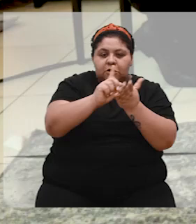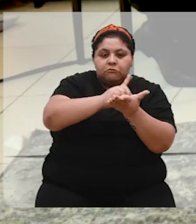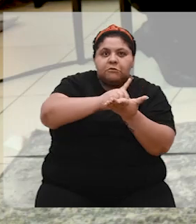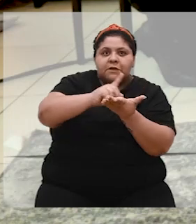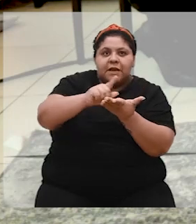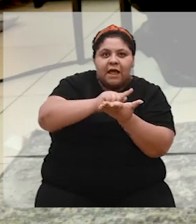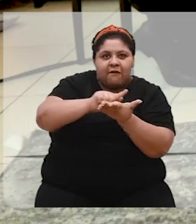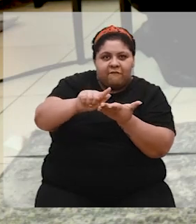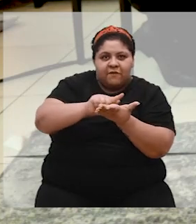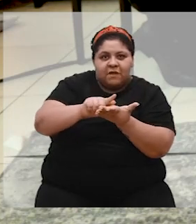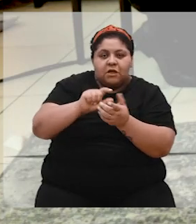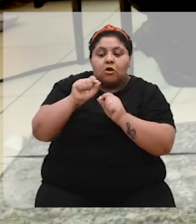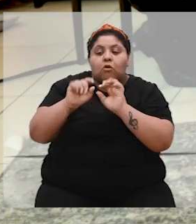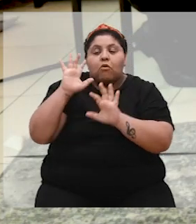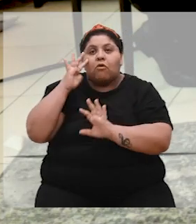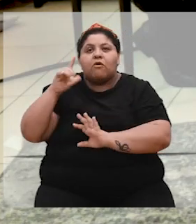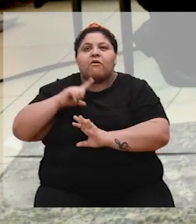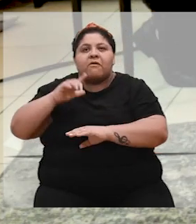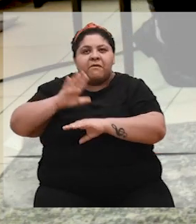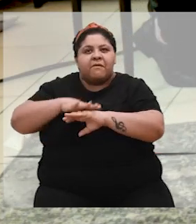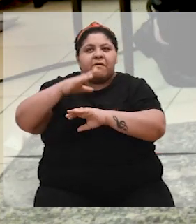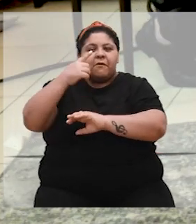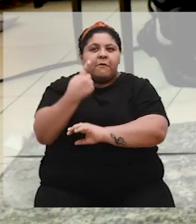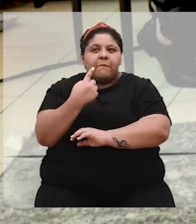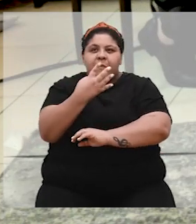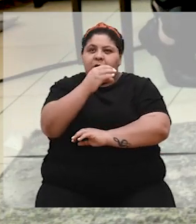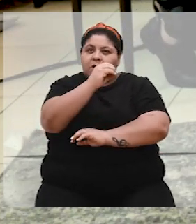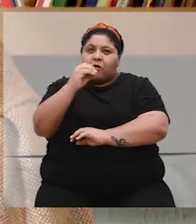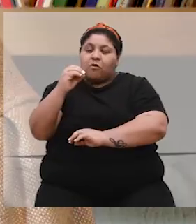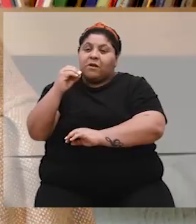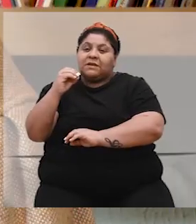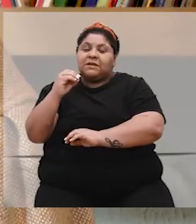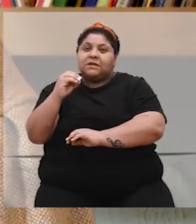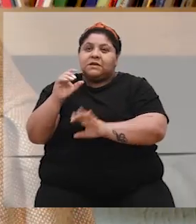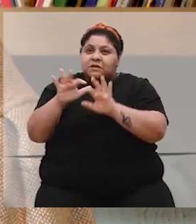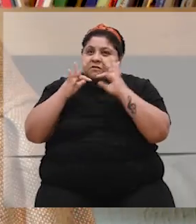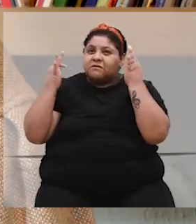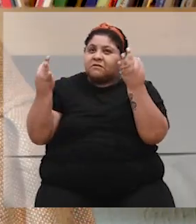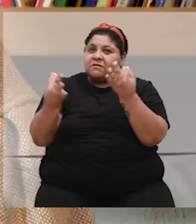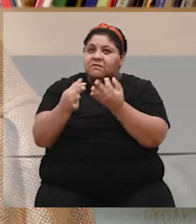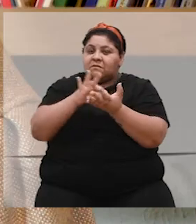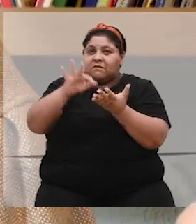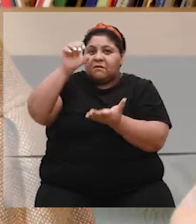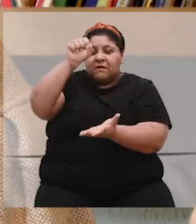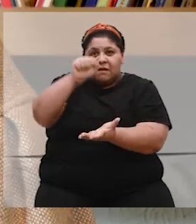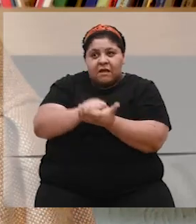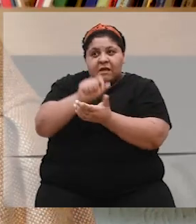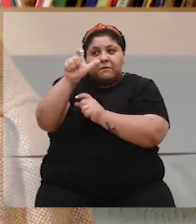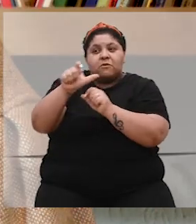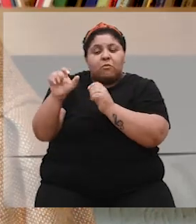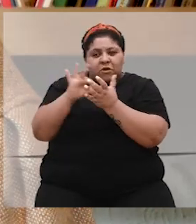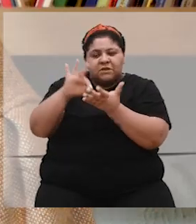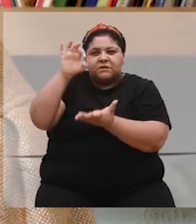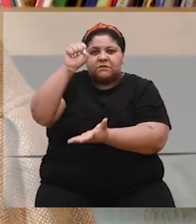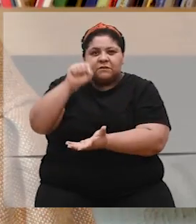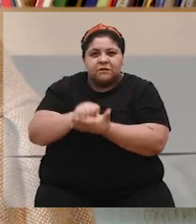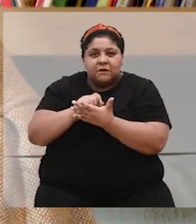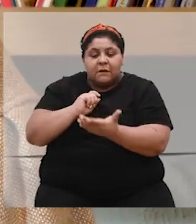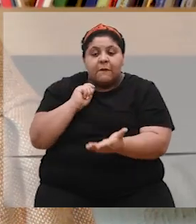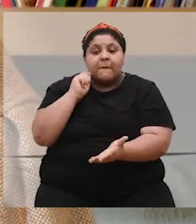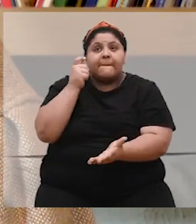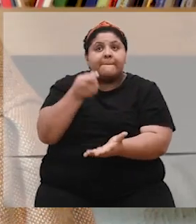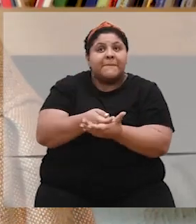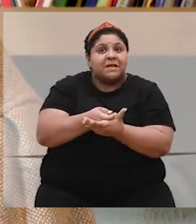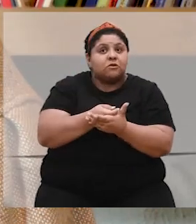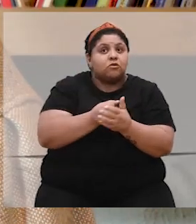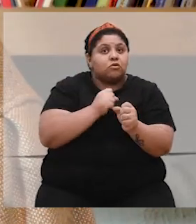E aqui, como acontece? A gente tem mais de 1.400 famílias associadas, as pessoas podem se associar, né? Pagam